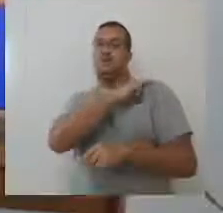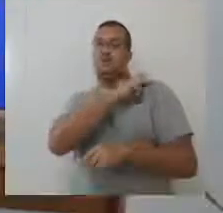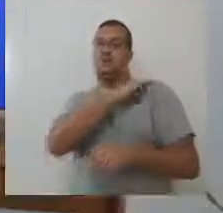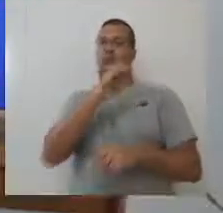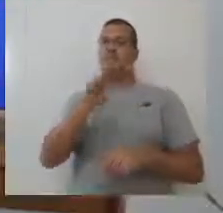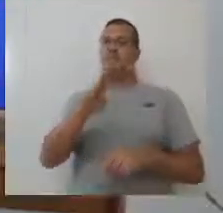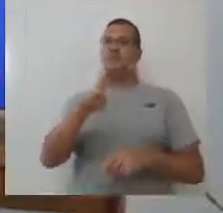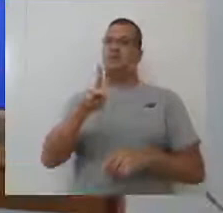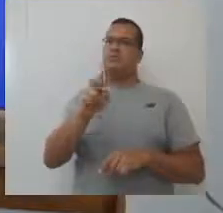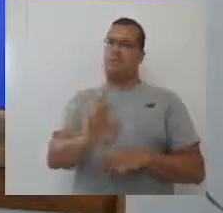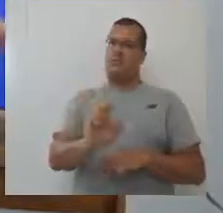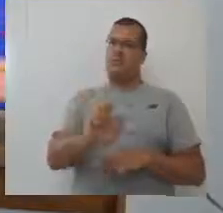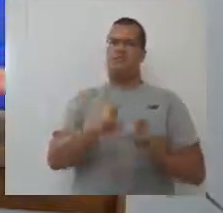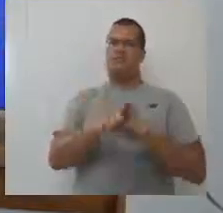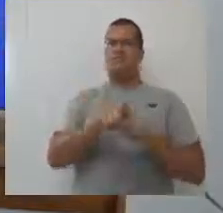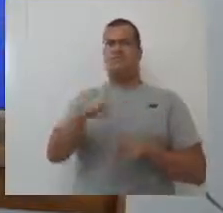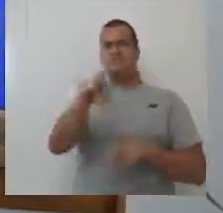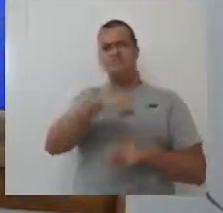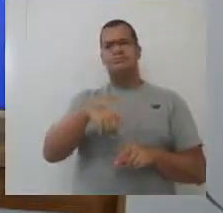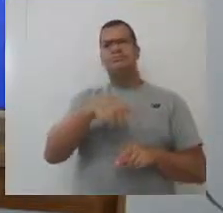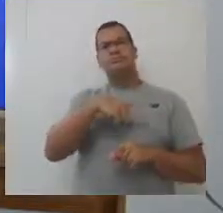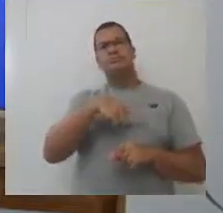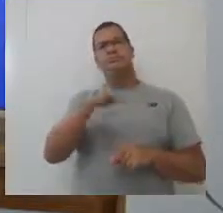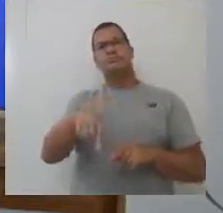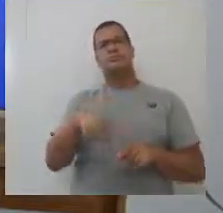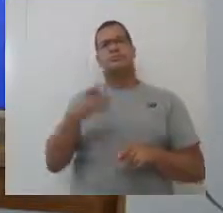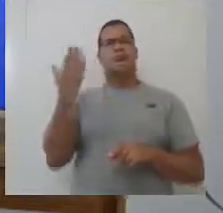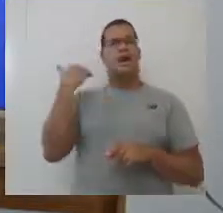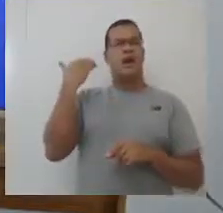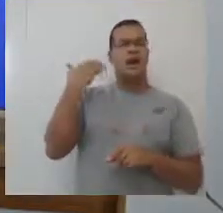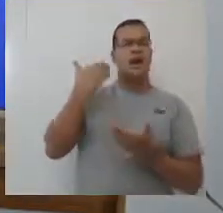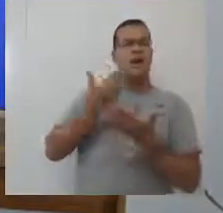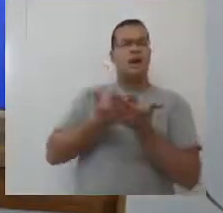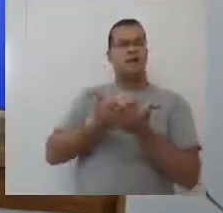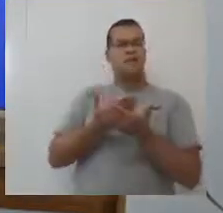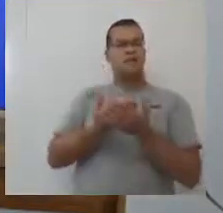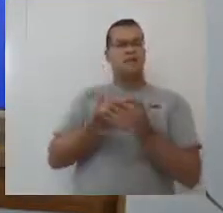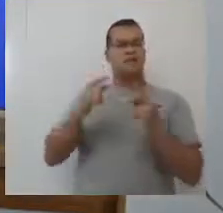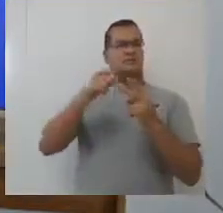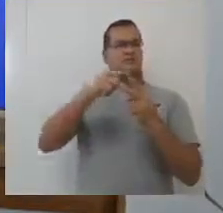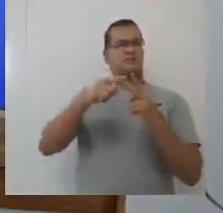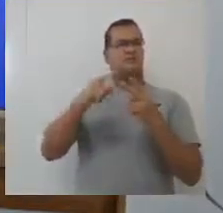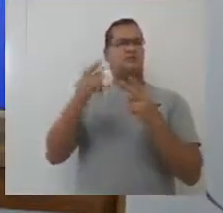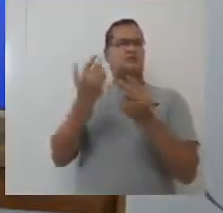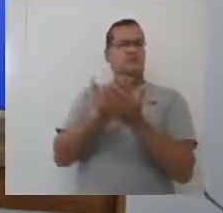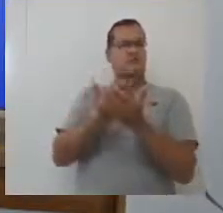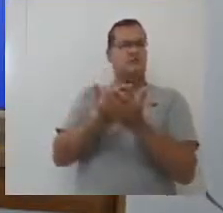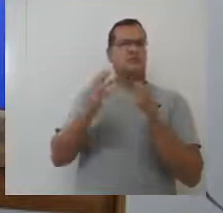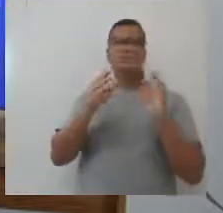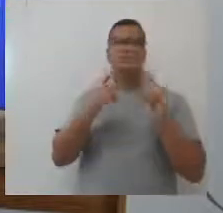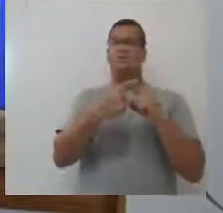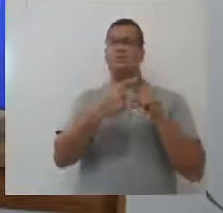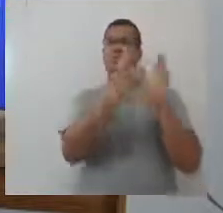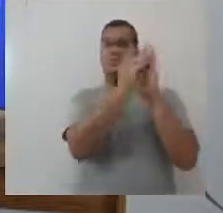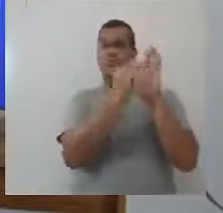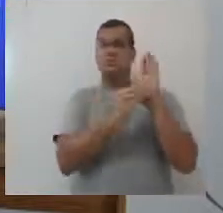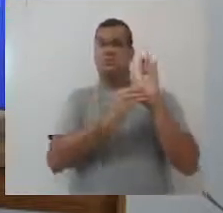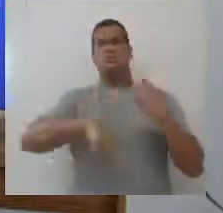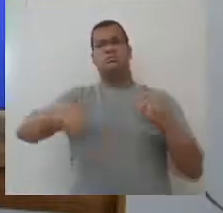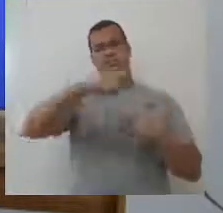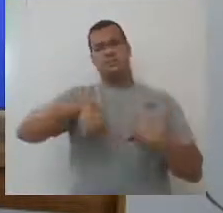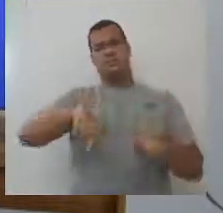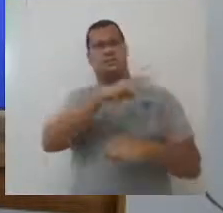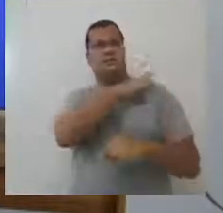para vocês, tá? Eu espero que vocês tenham me acompanhado aí nas duas primeiras aulas, tá? Porque todo o assunto aqui do Educa PS serve para